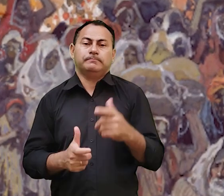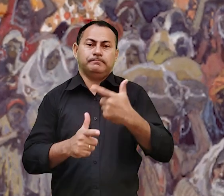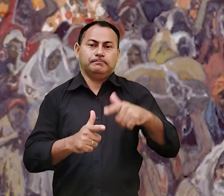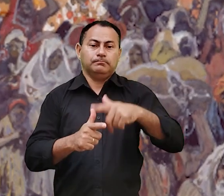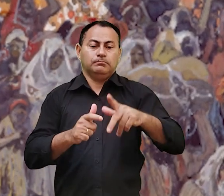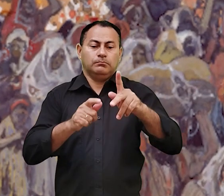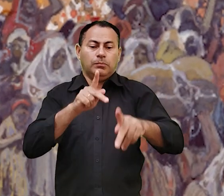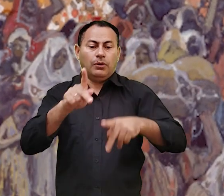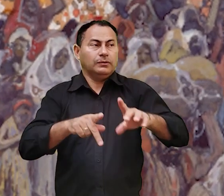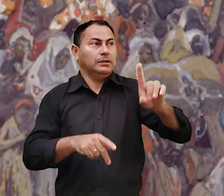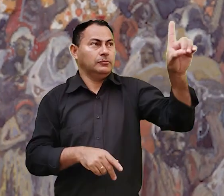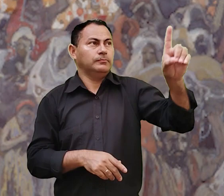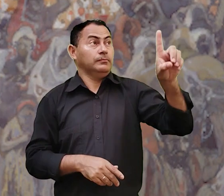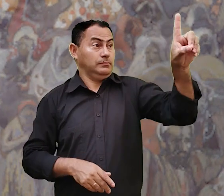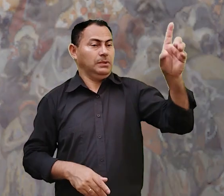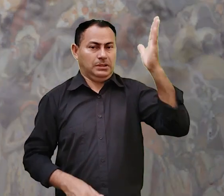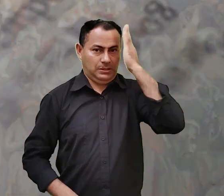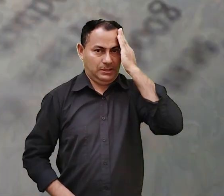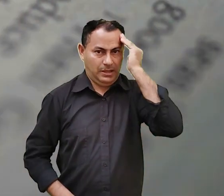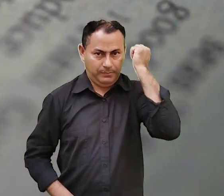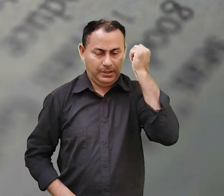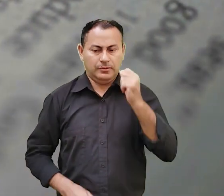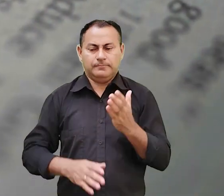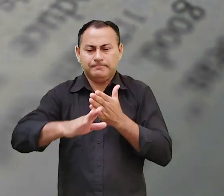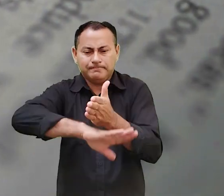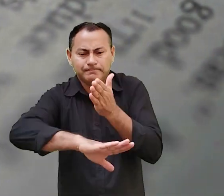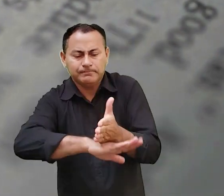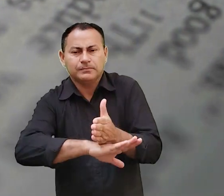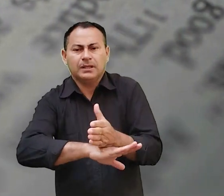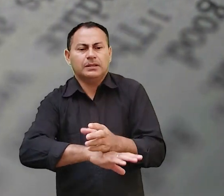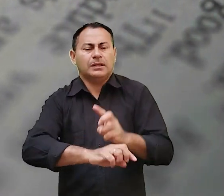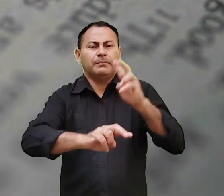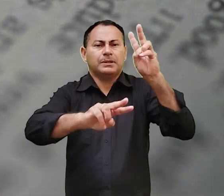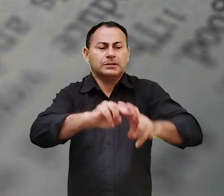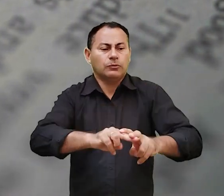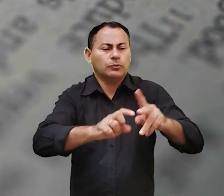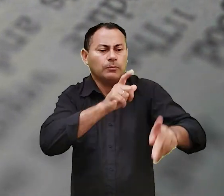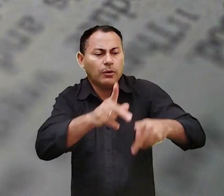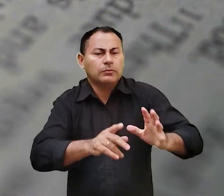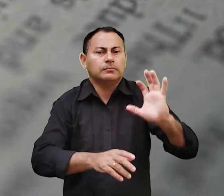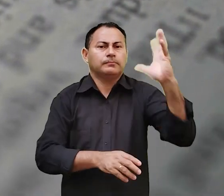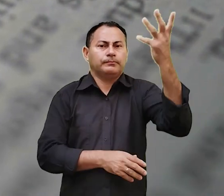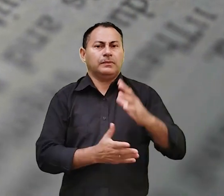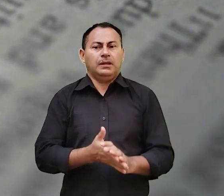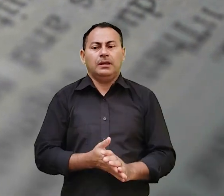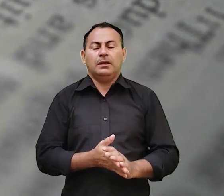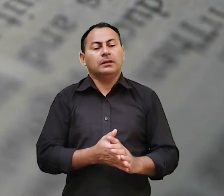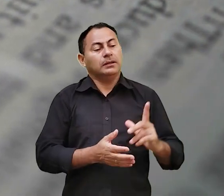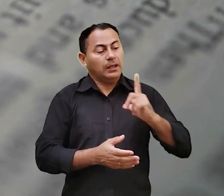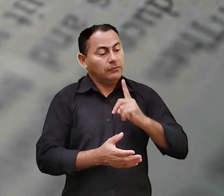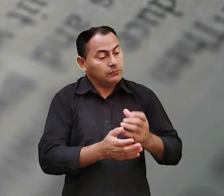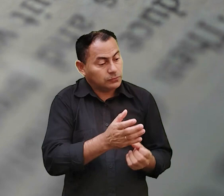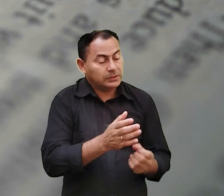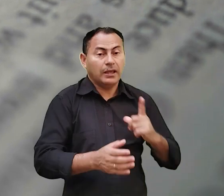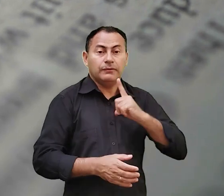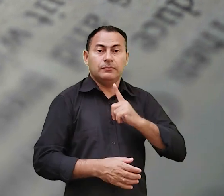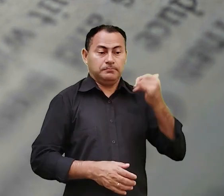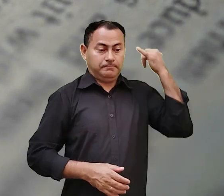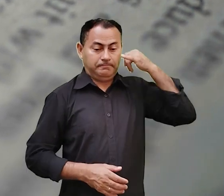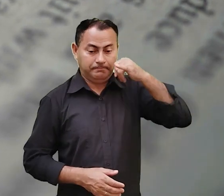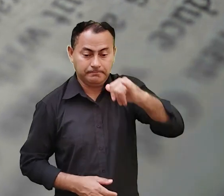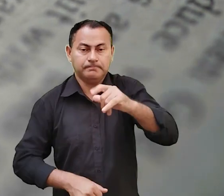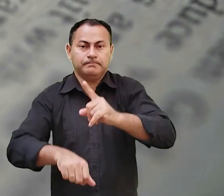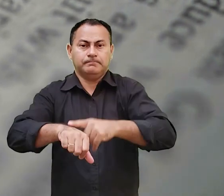povo de Deus. Como Deus sabia que essas invasões e cativeiros aconteceriam, ele levantou os profetas nesse